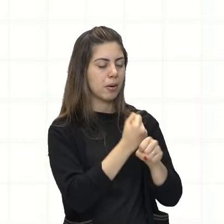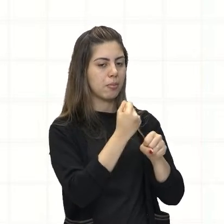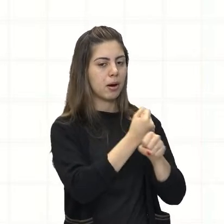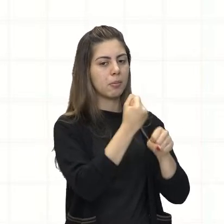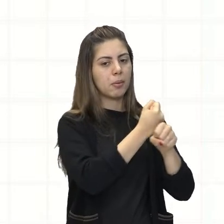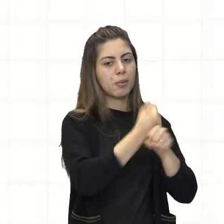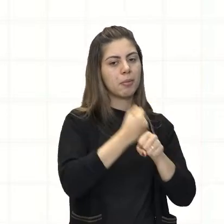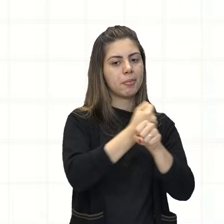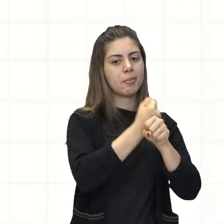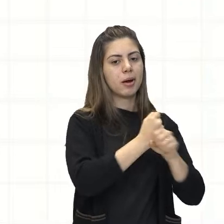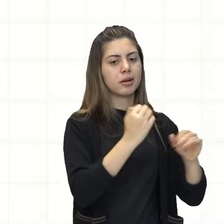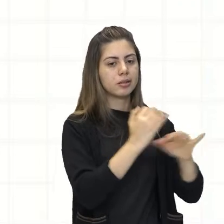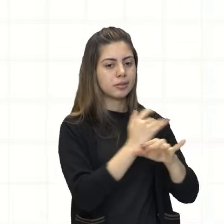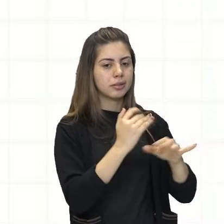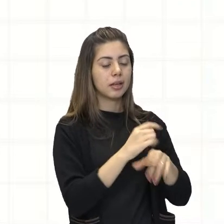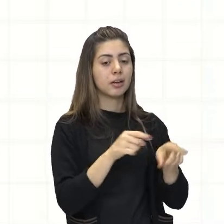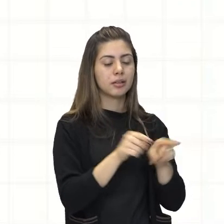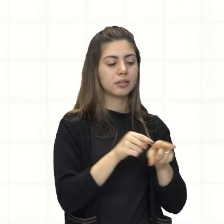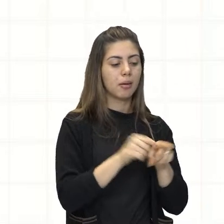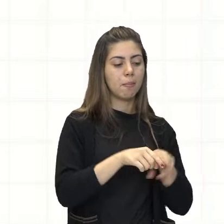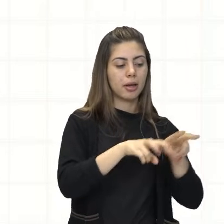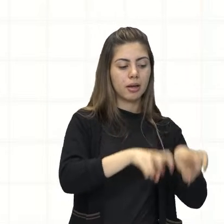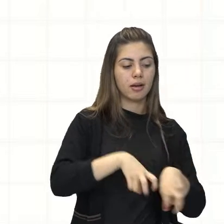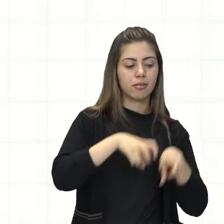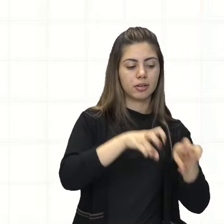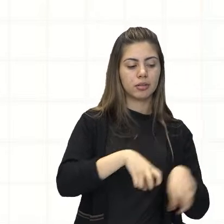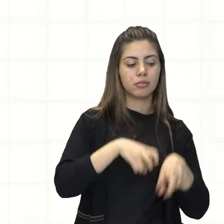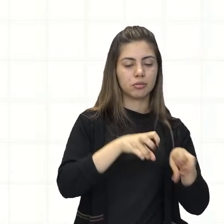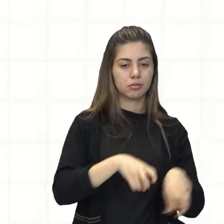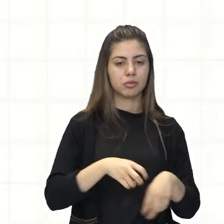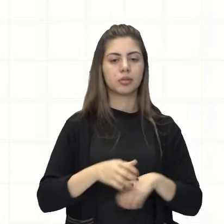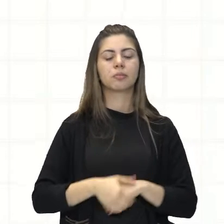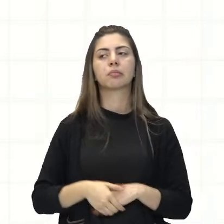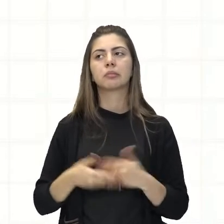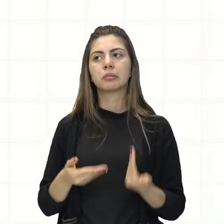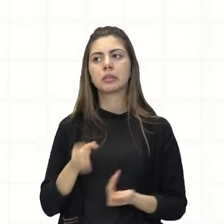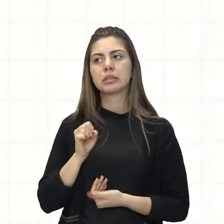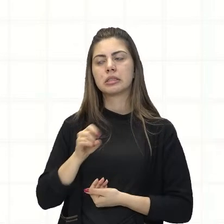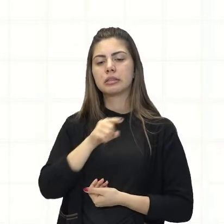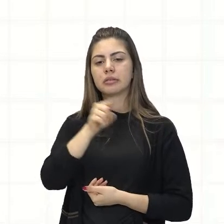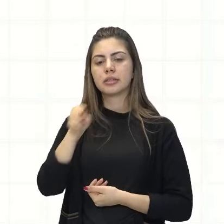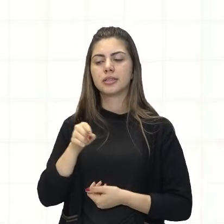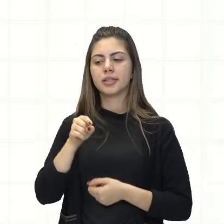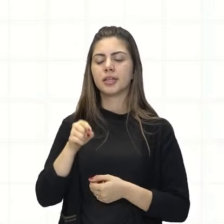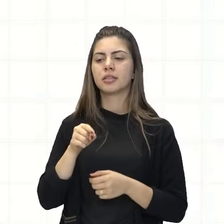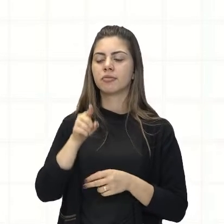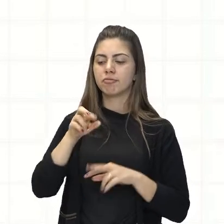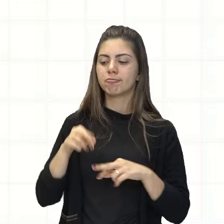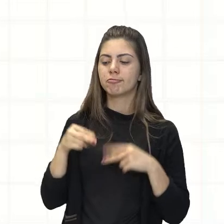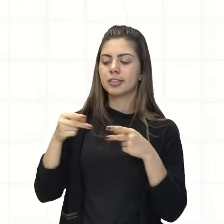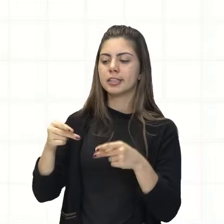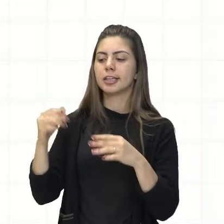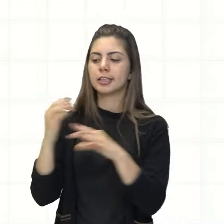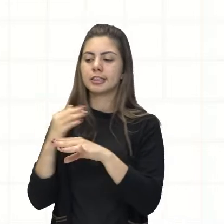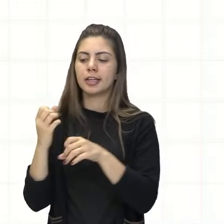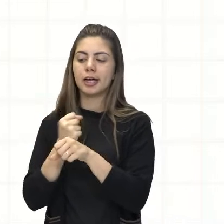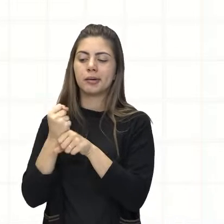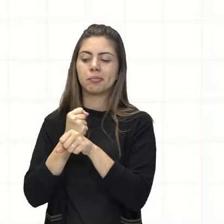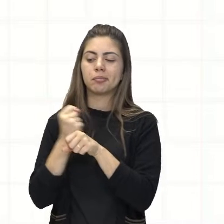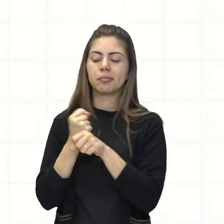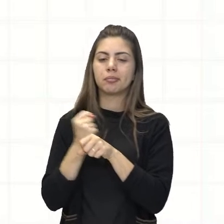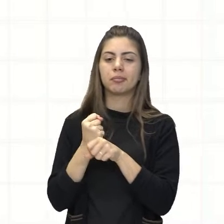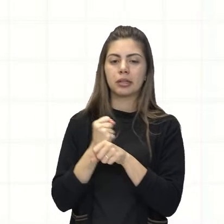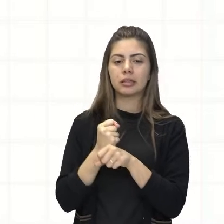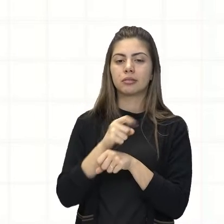além das práticas na agricultura. Então, se você for visitar cidades mais antigas, é possível você